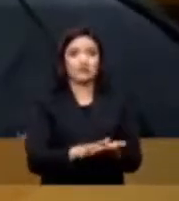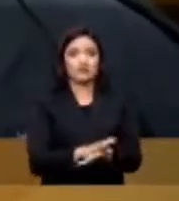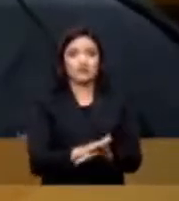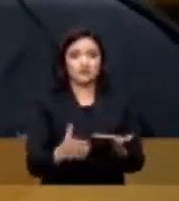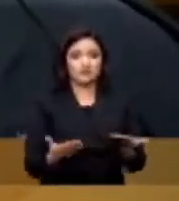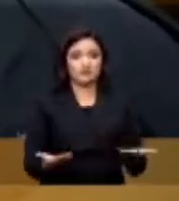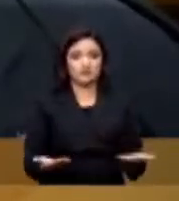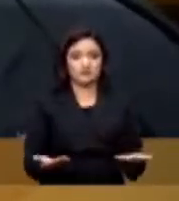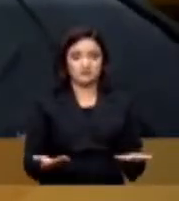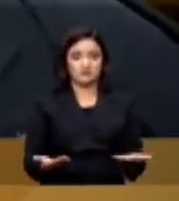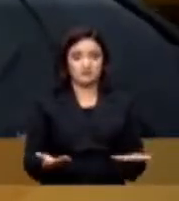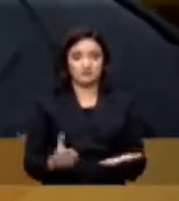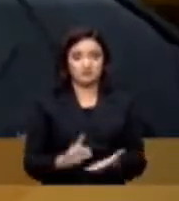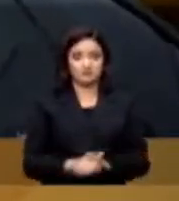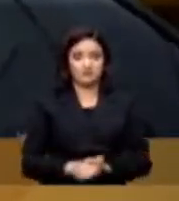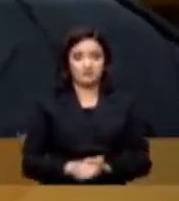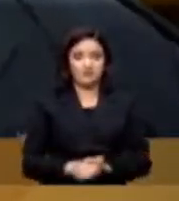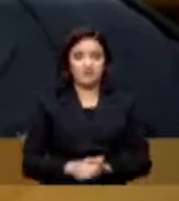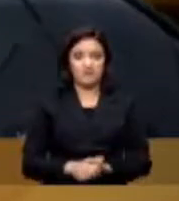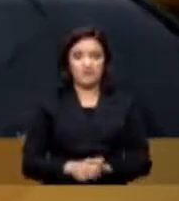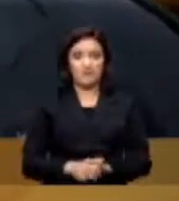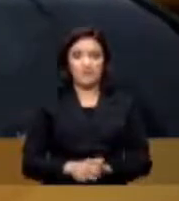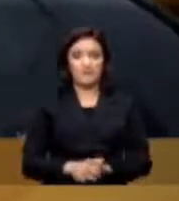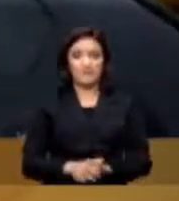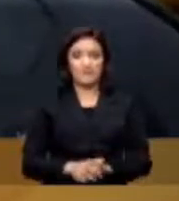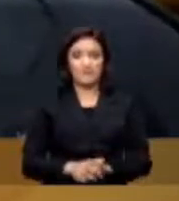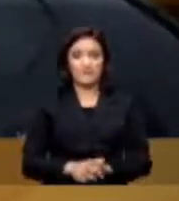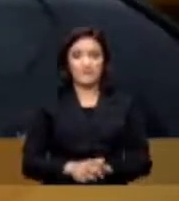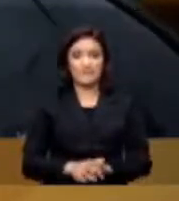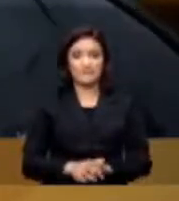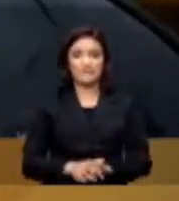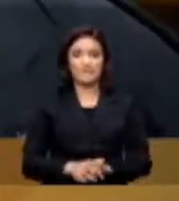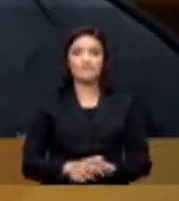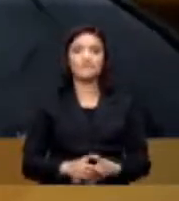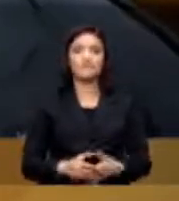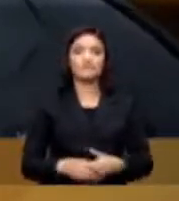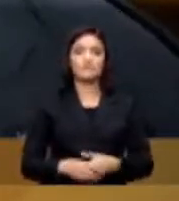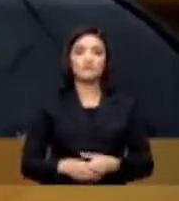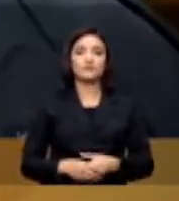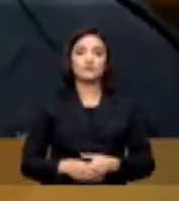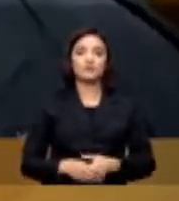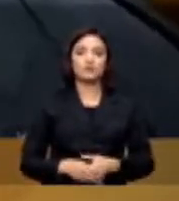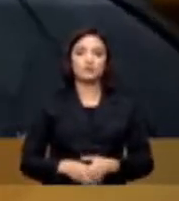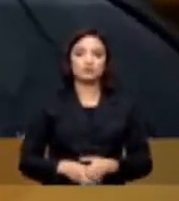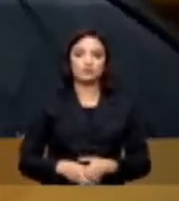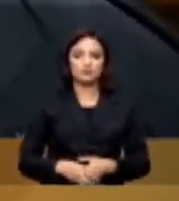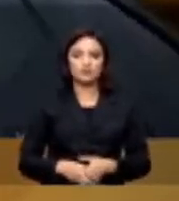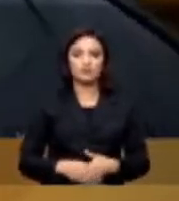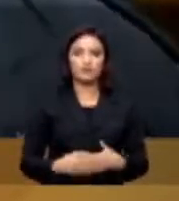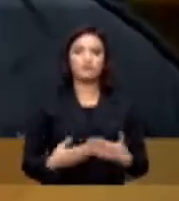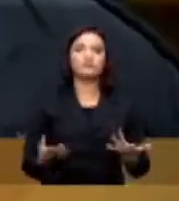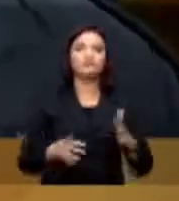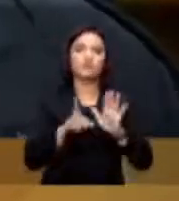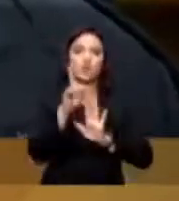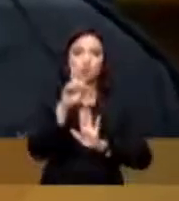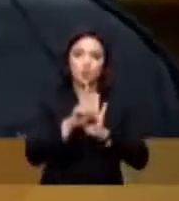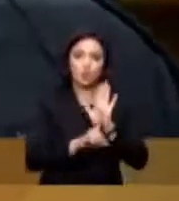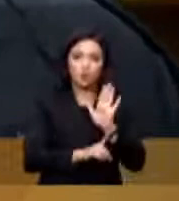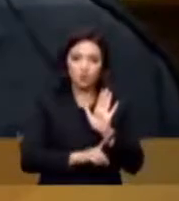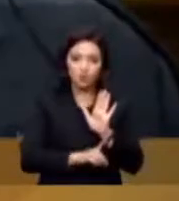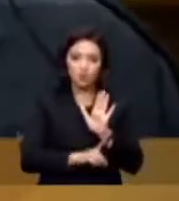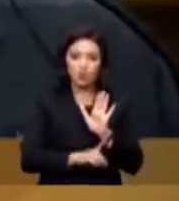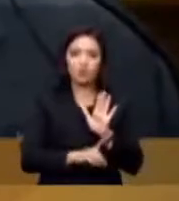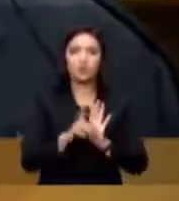essa utilização especial. Se é a utilização de direito de passagem sobre um ente privado